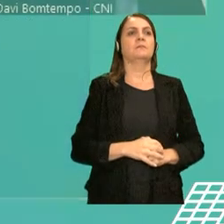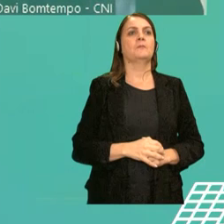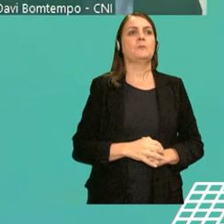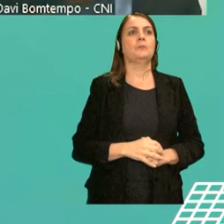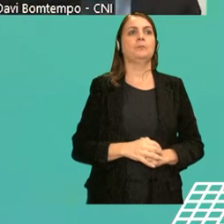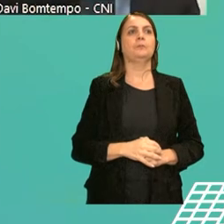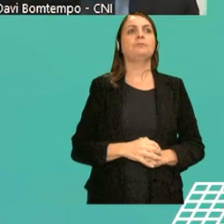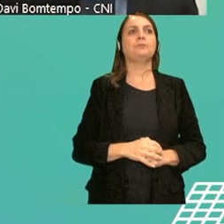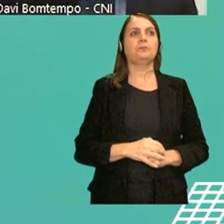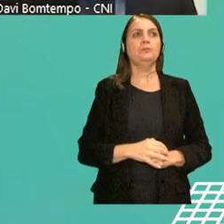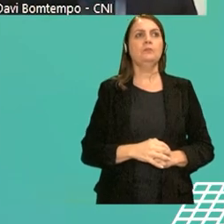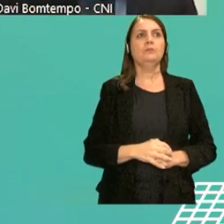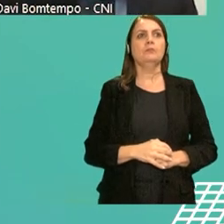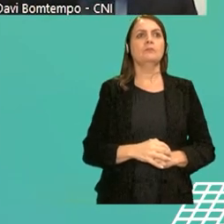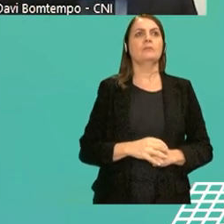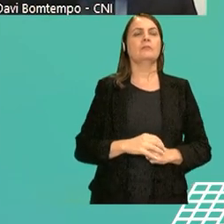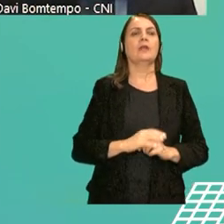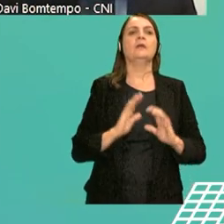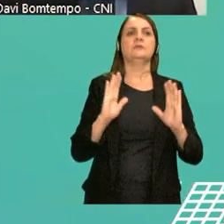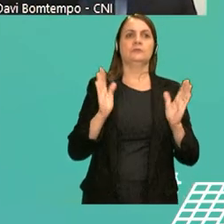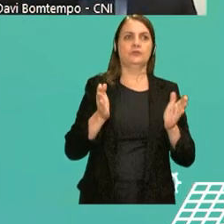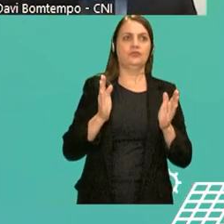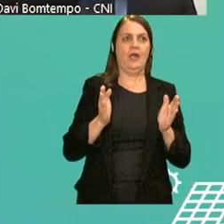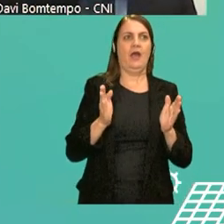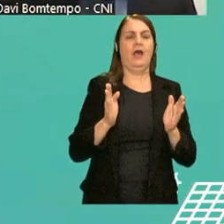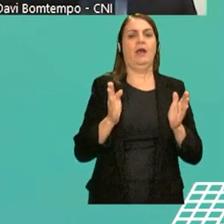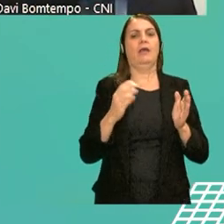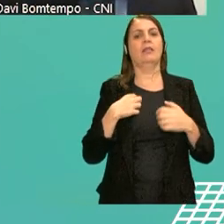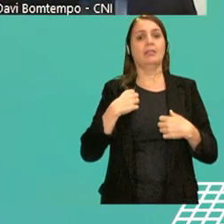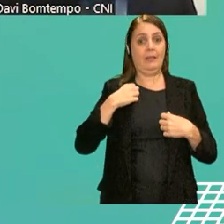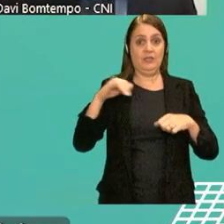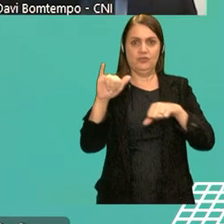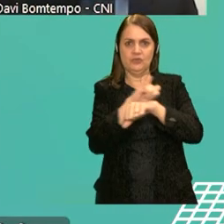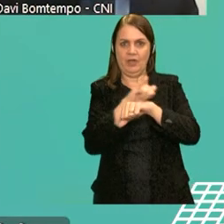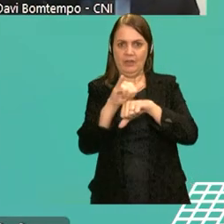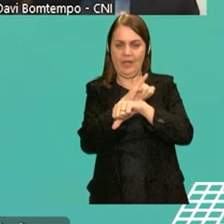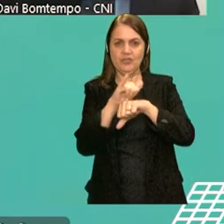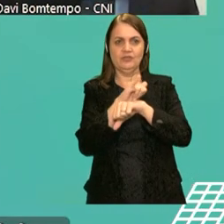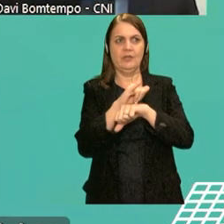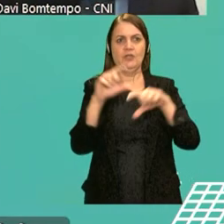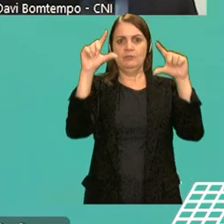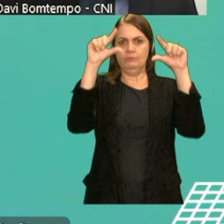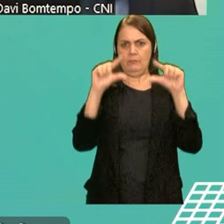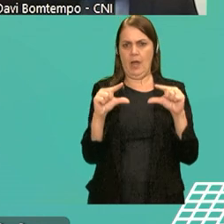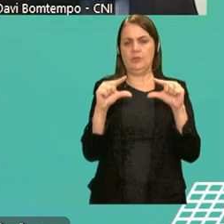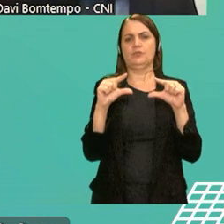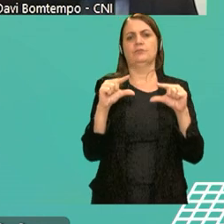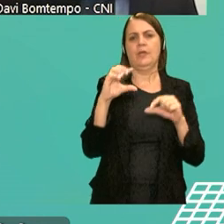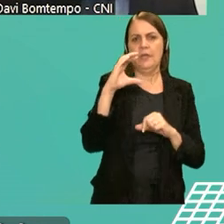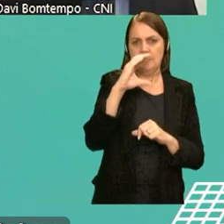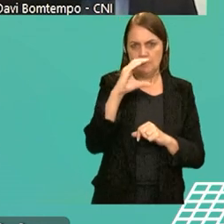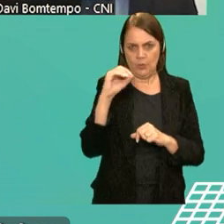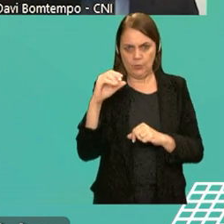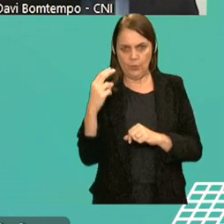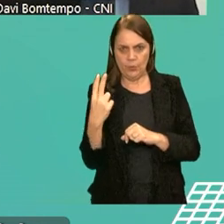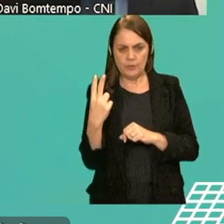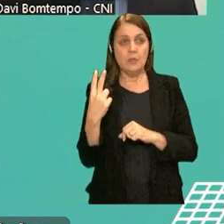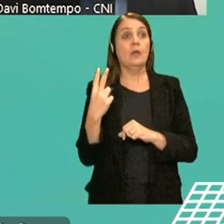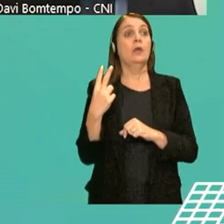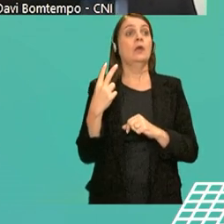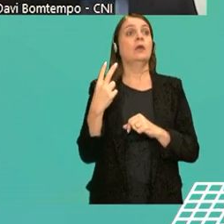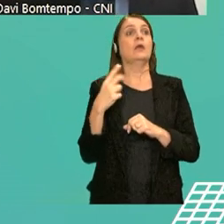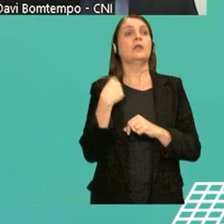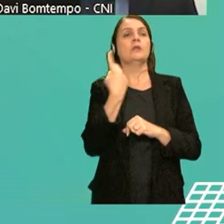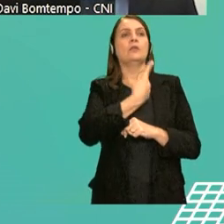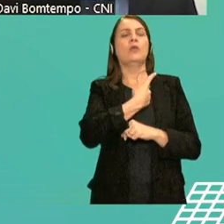Aqui a gente já evolui para a nossa estratégia de baixo carbono, é o que a gente vem demonstrando e dando